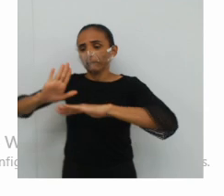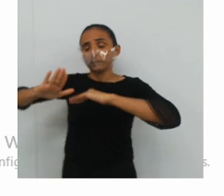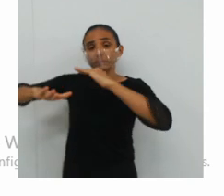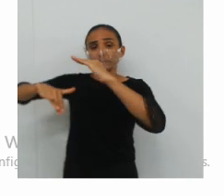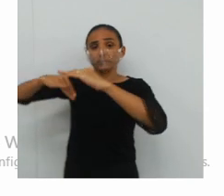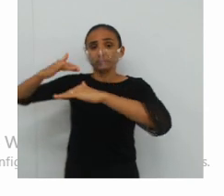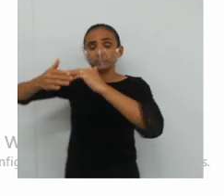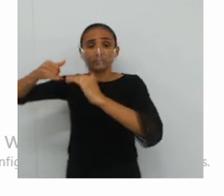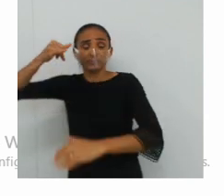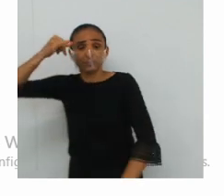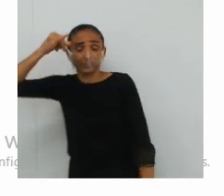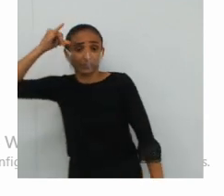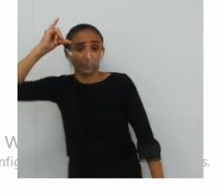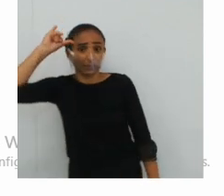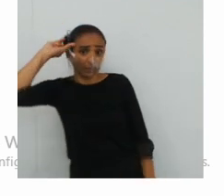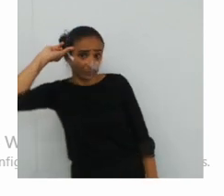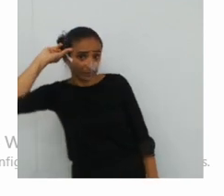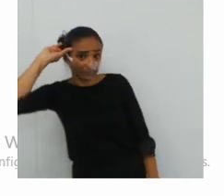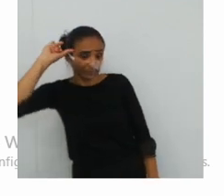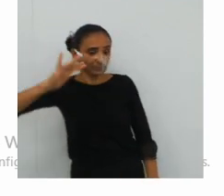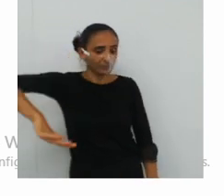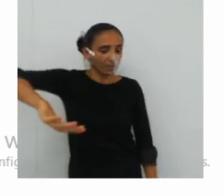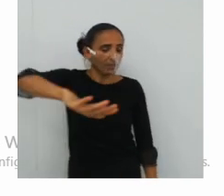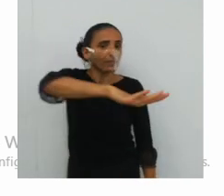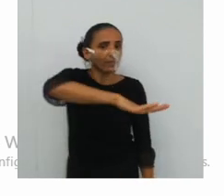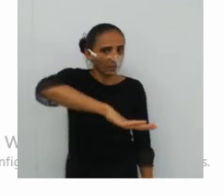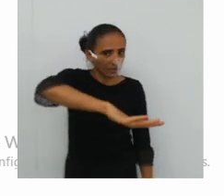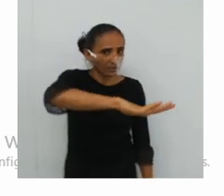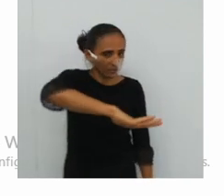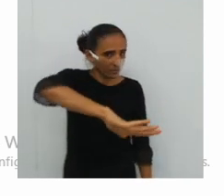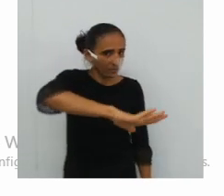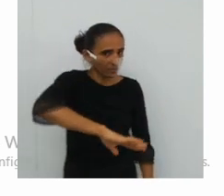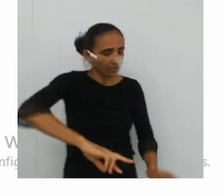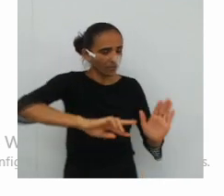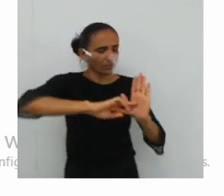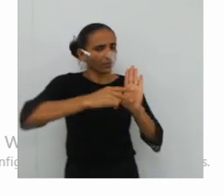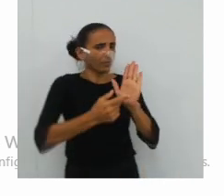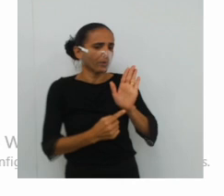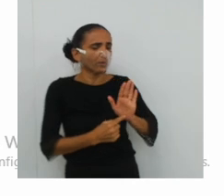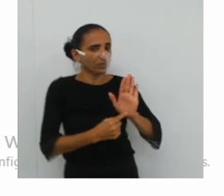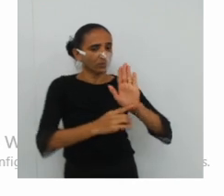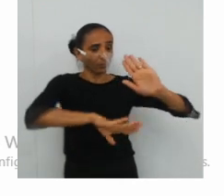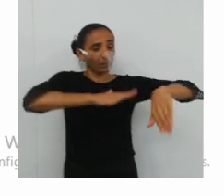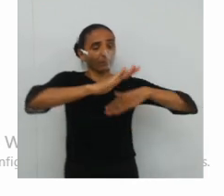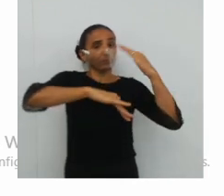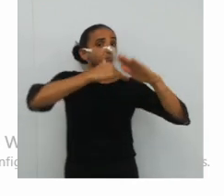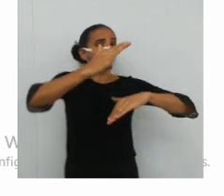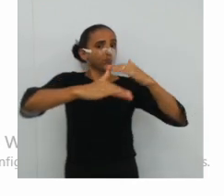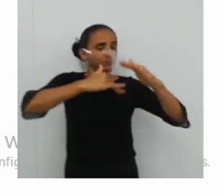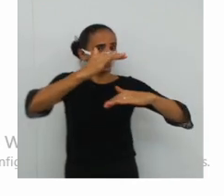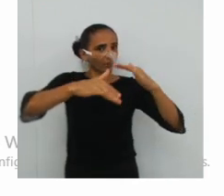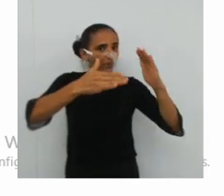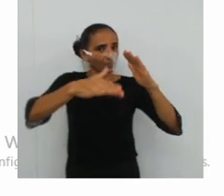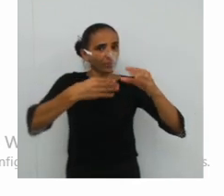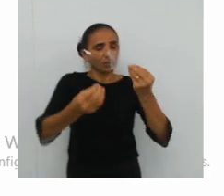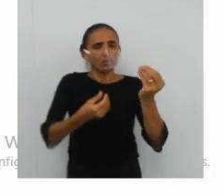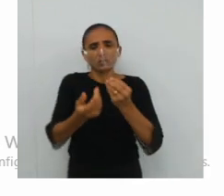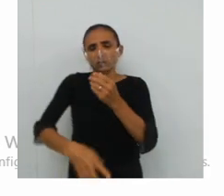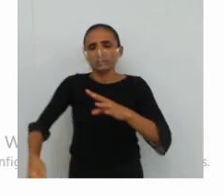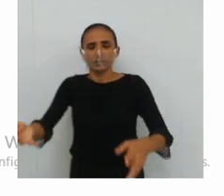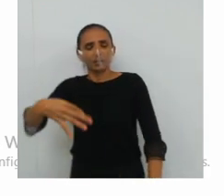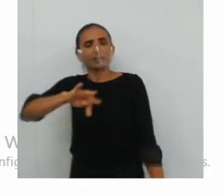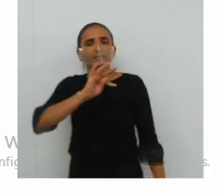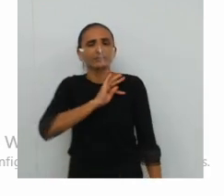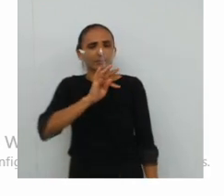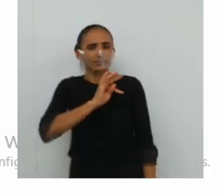densidade de cabeça de gado por hectare, tá? Isso define a produtividade, tá? A adoção de técnicas,